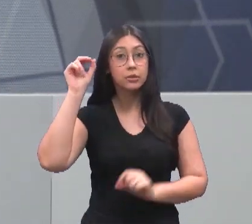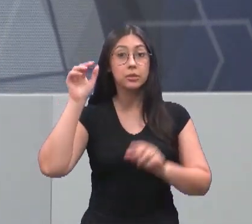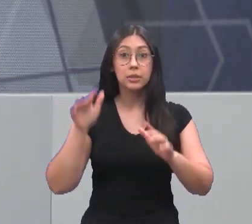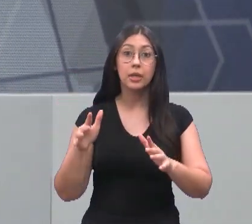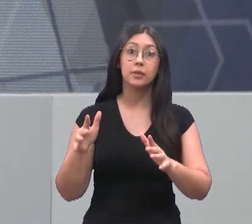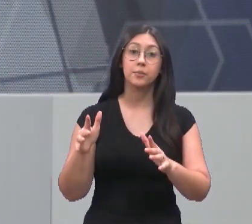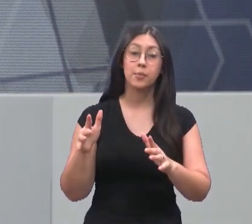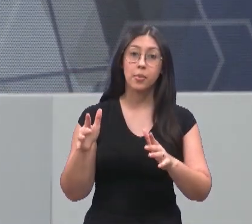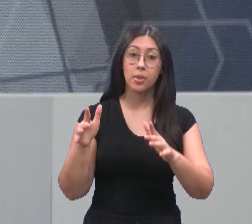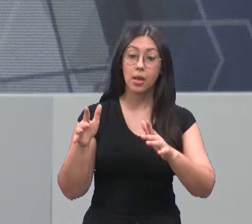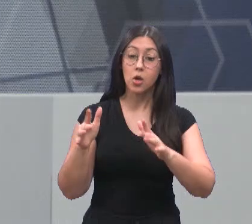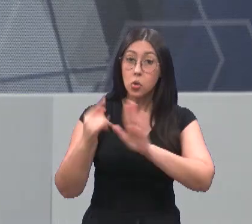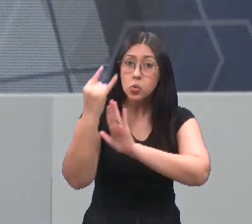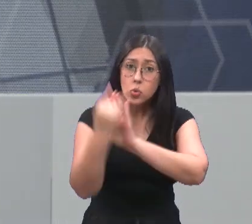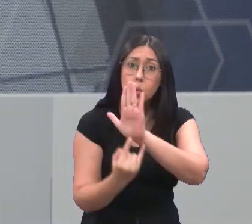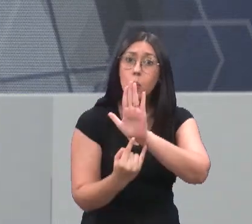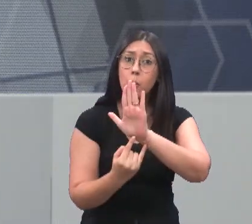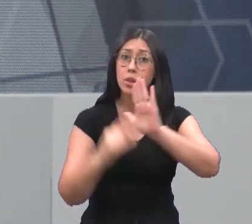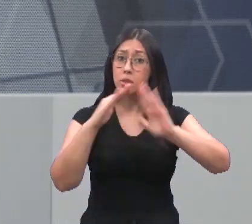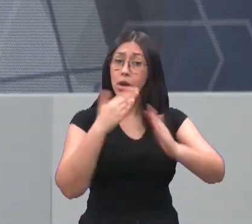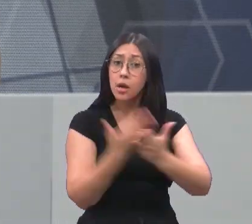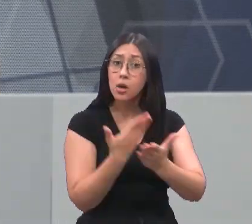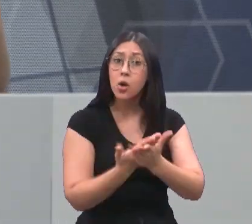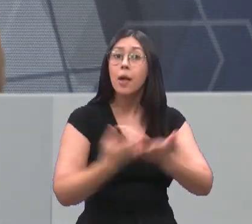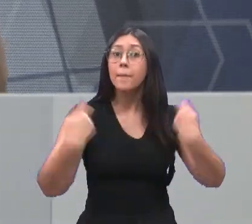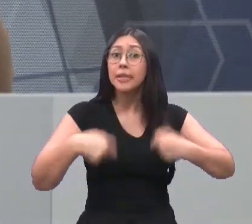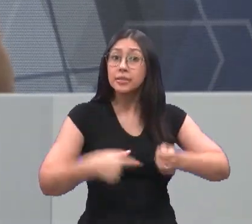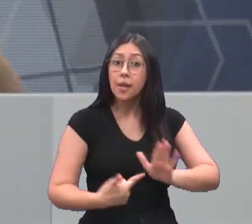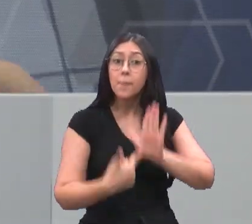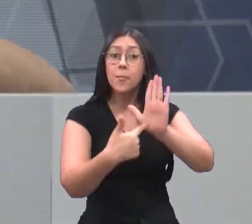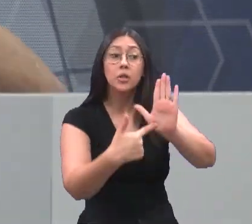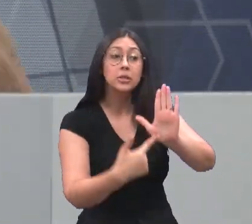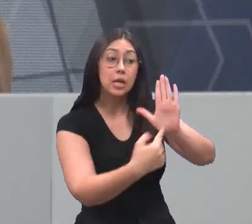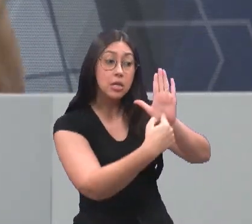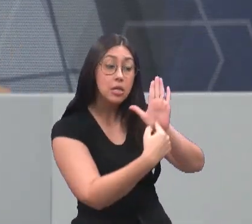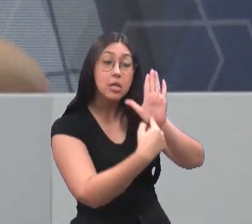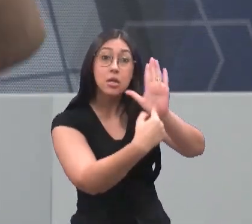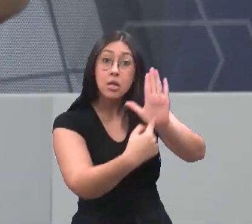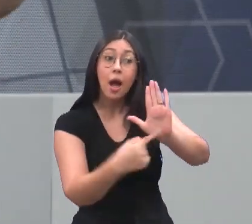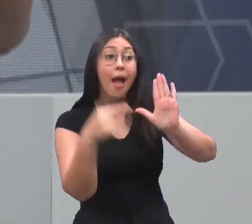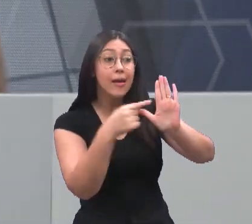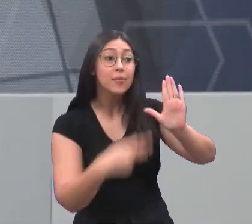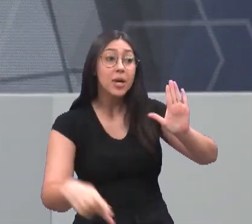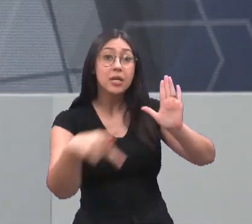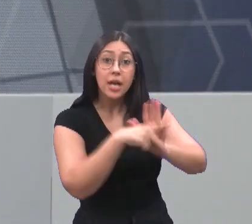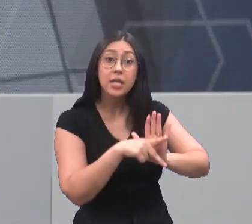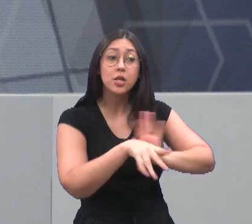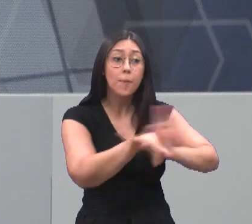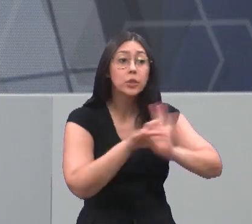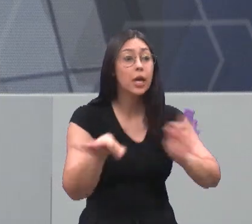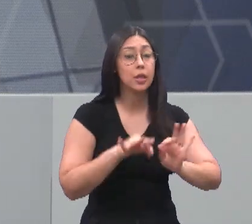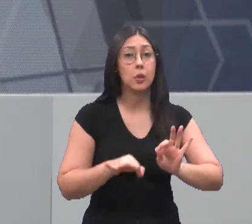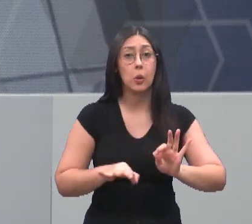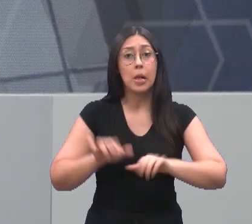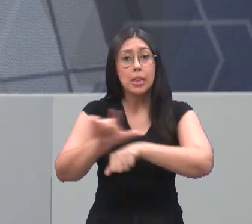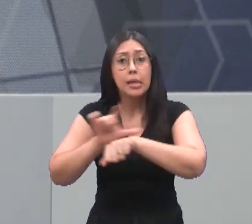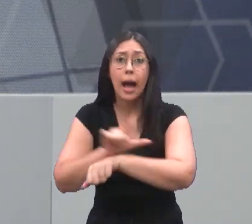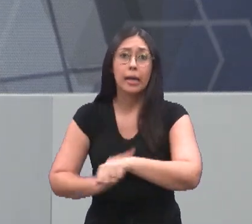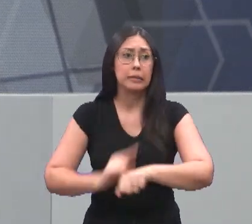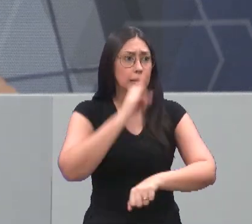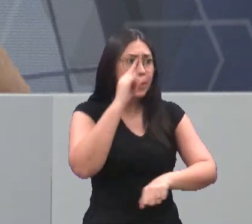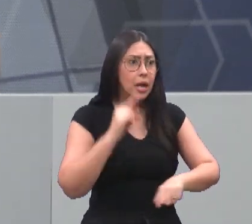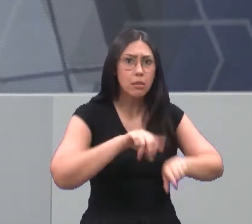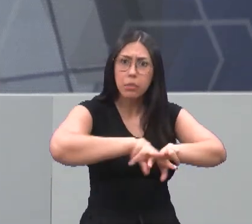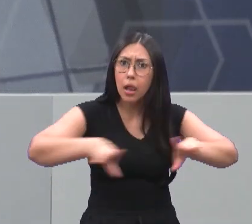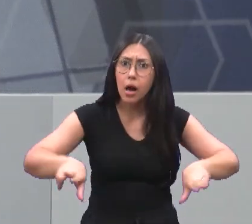lá no documento da escola, tenha lá, esse é do programa Lilás, programa amarelo, tal, porque aí a professora sabe, a